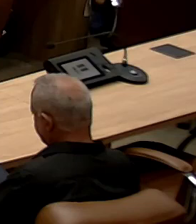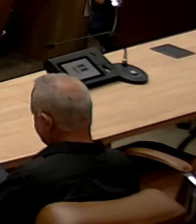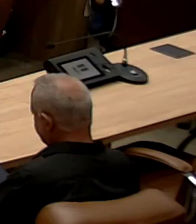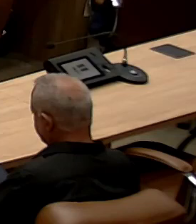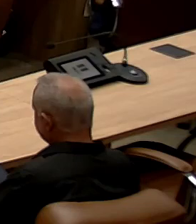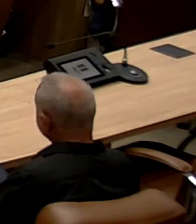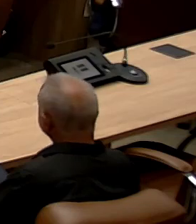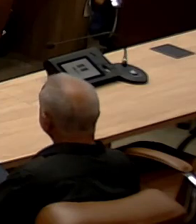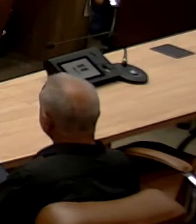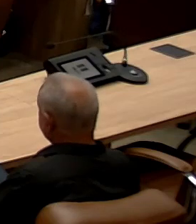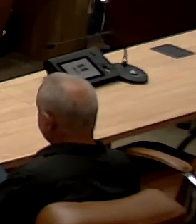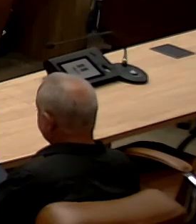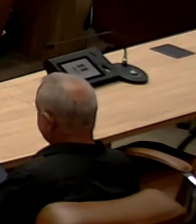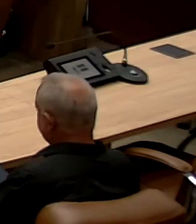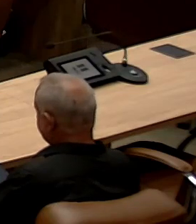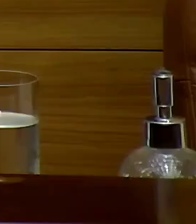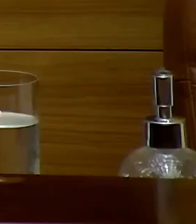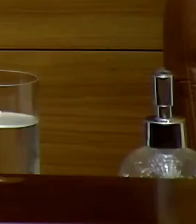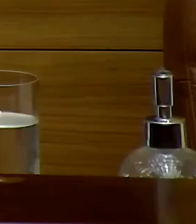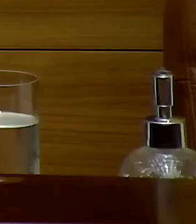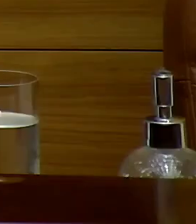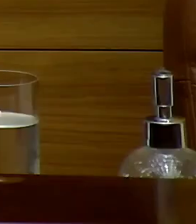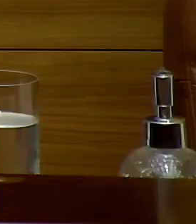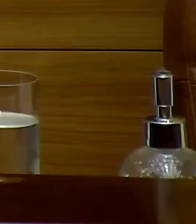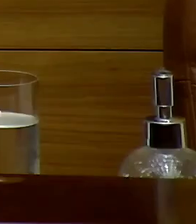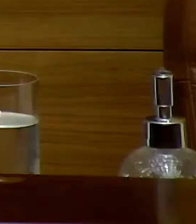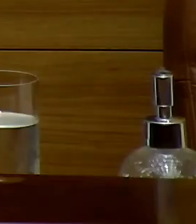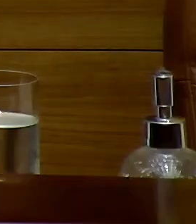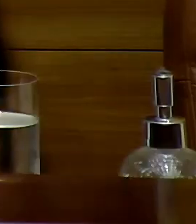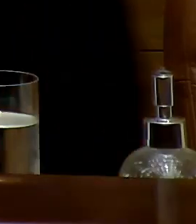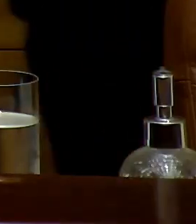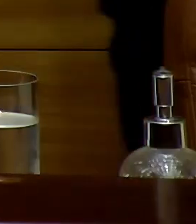O excelentíssimo senhor prefeito de Aracaju, Edivaldo Nogueira.